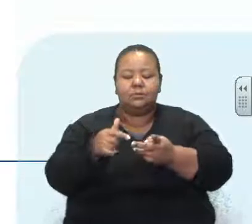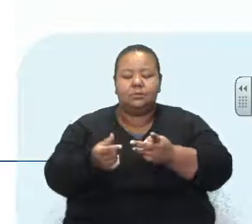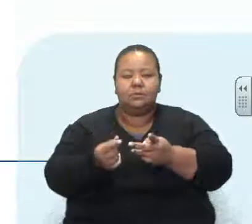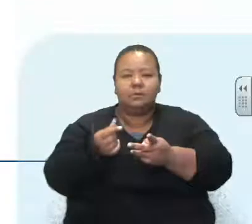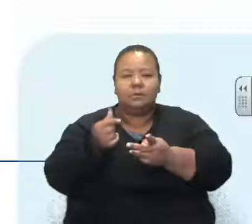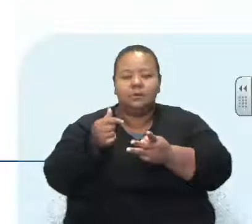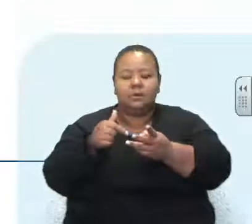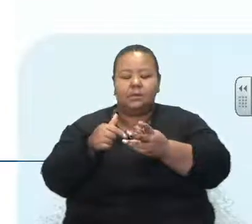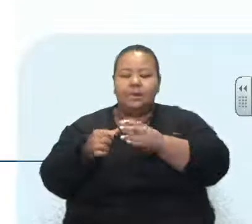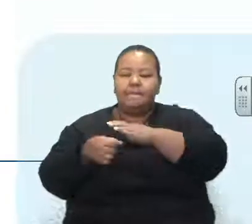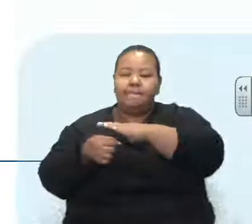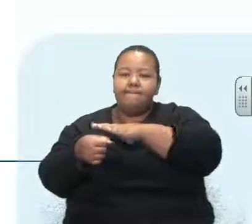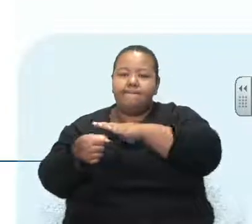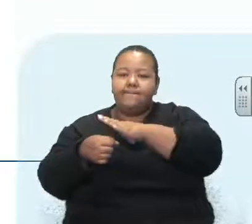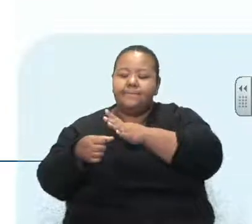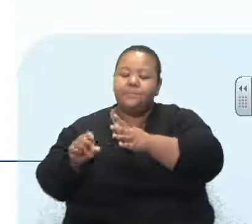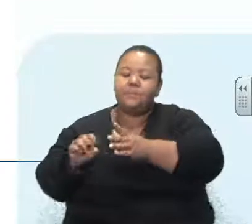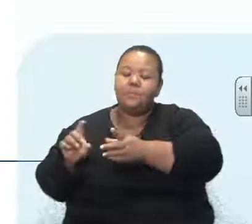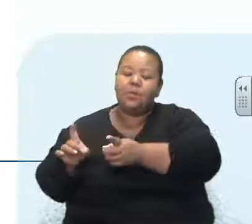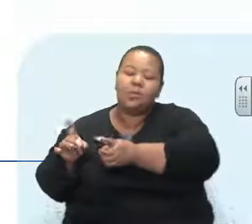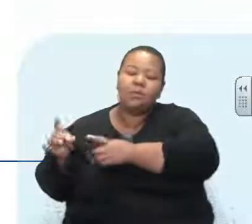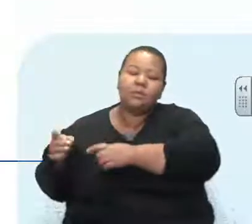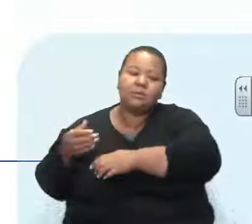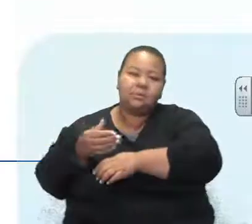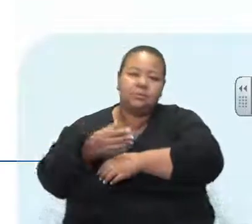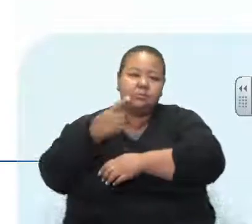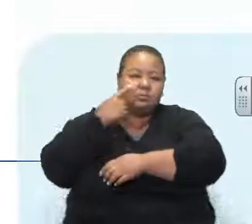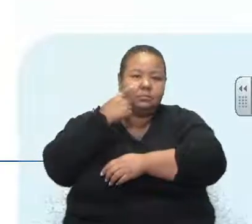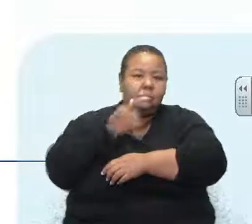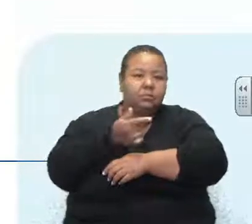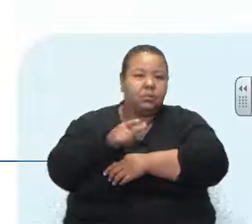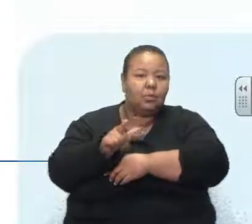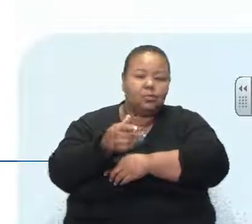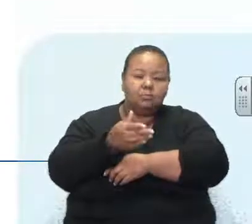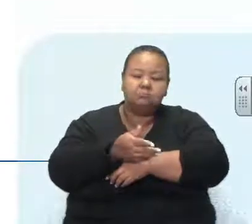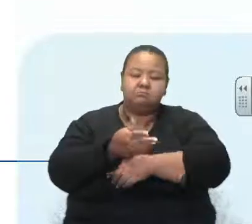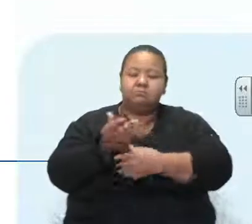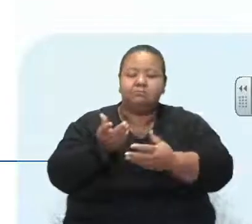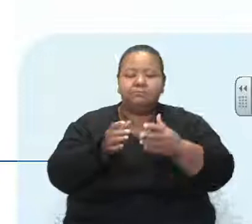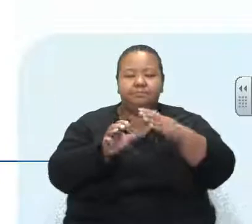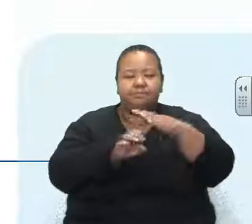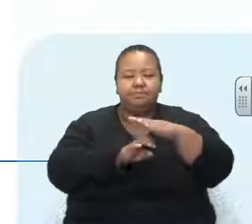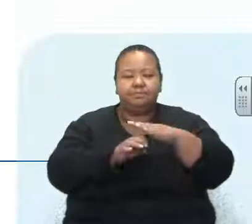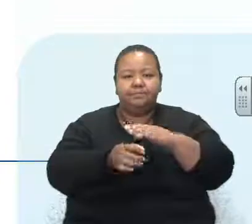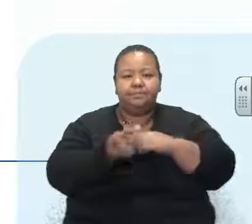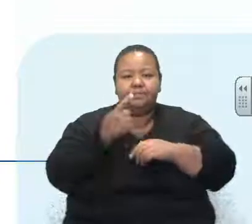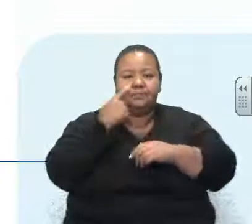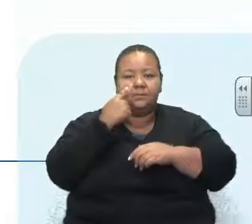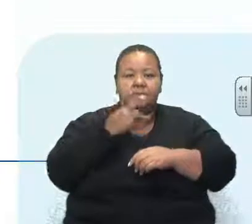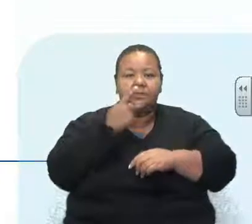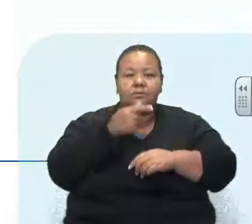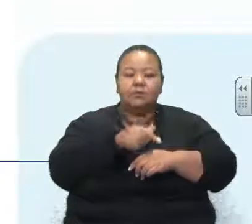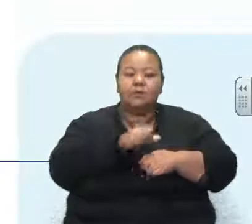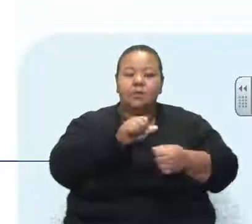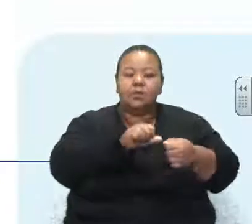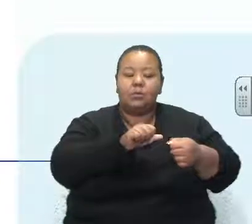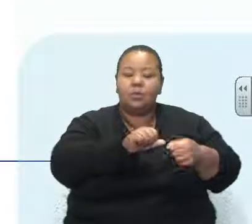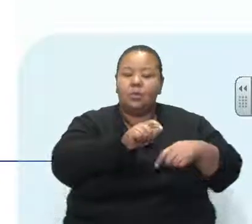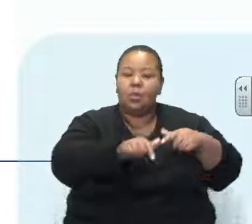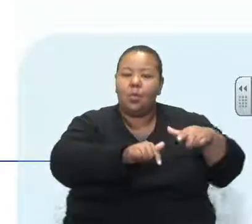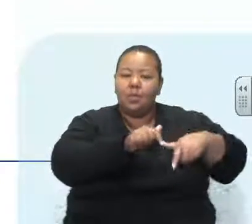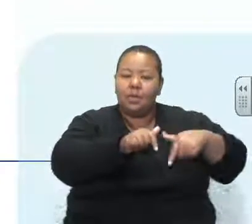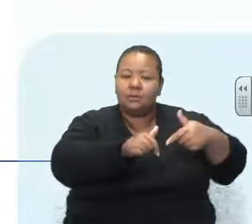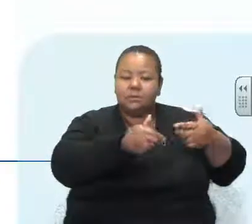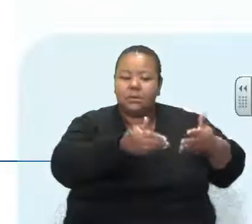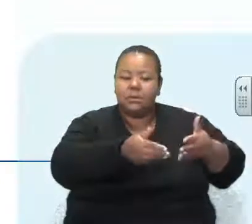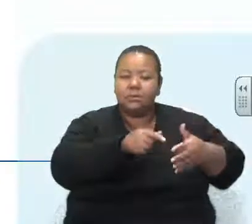comercial. Outra área que eu vou definir ali na minha empresa. Se eu estou falando de ordem operacional,